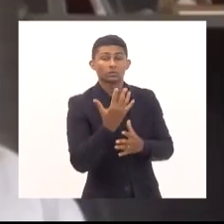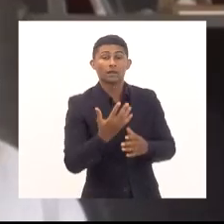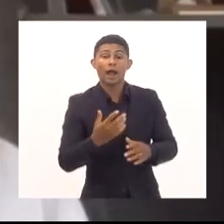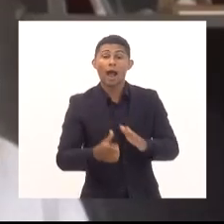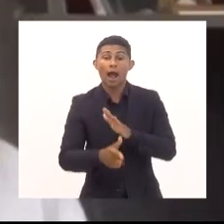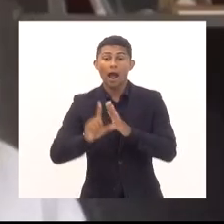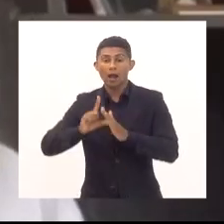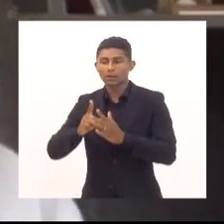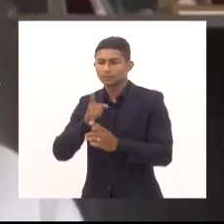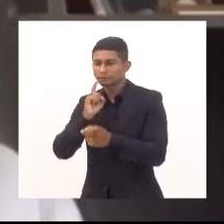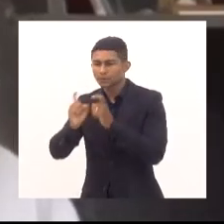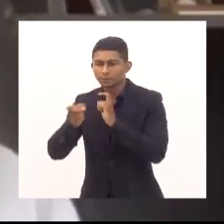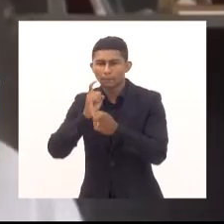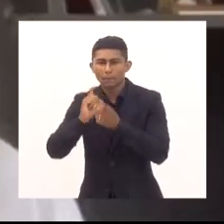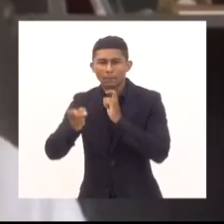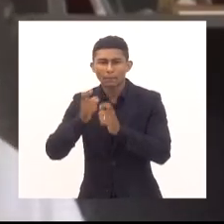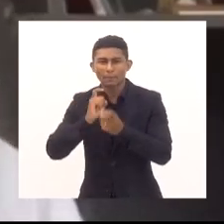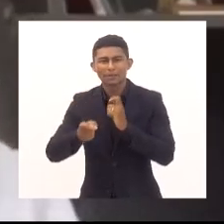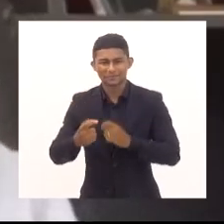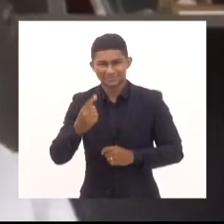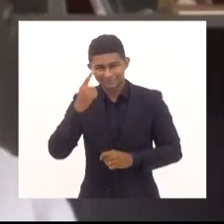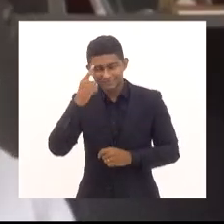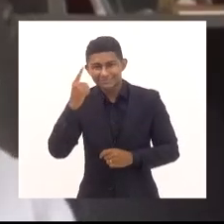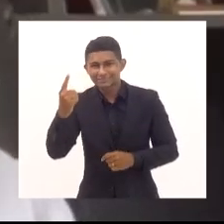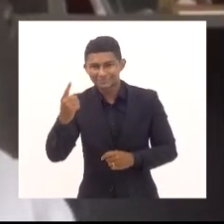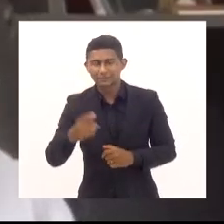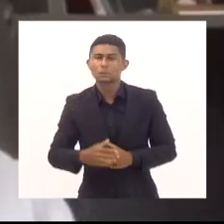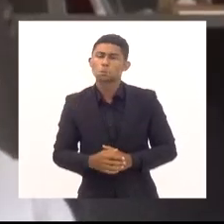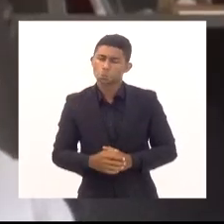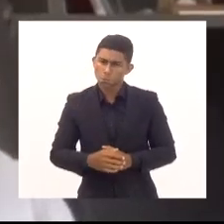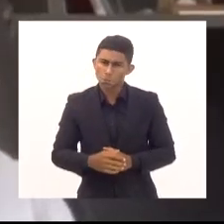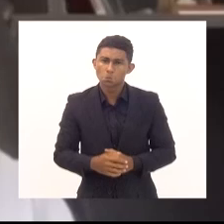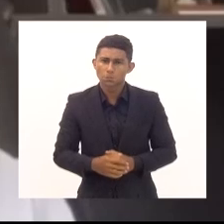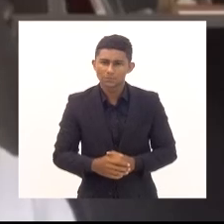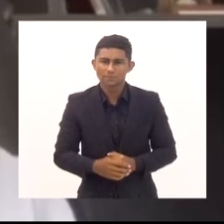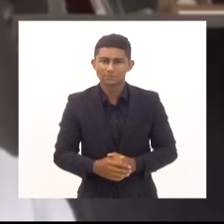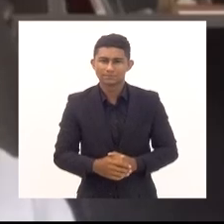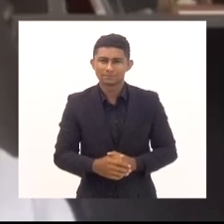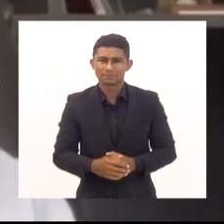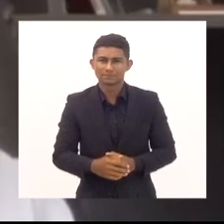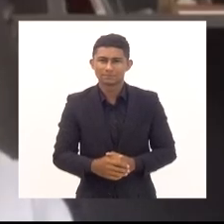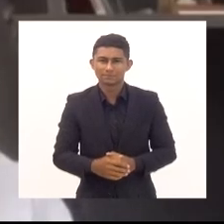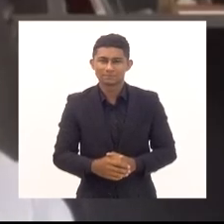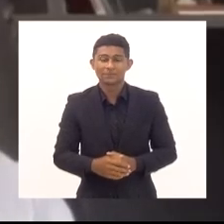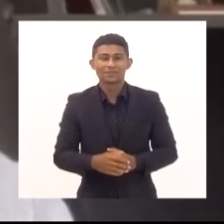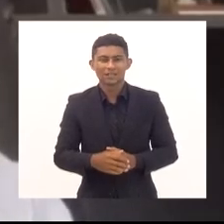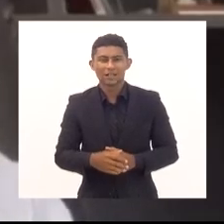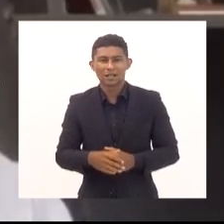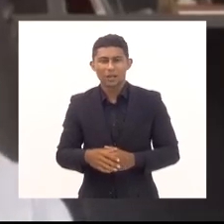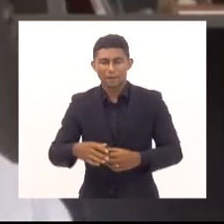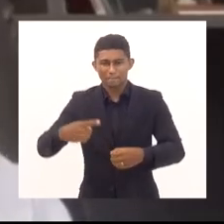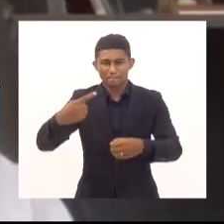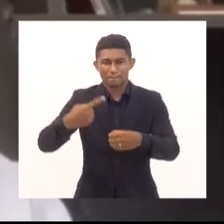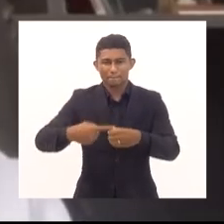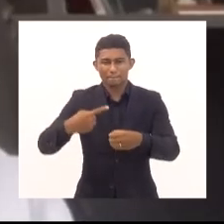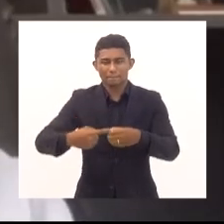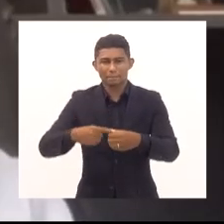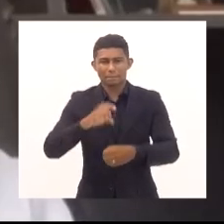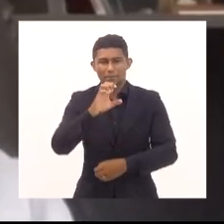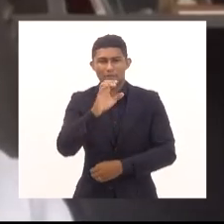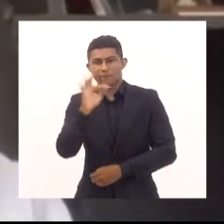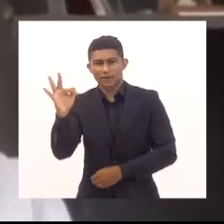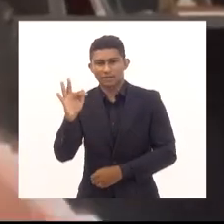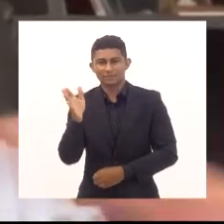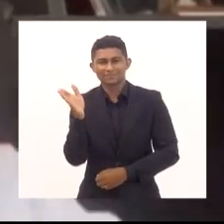discussão num dos momentos, né, em que foi levado ao município de Cabo Frio